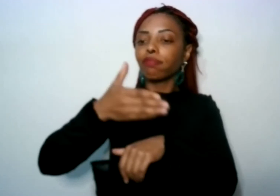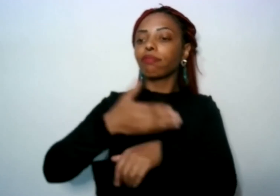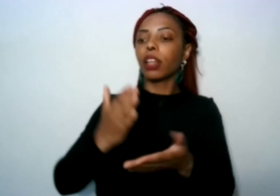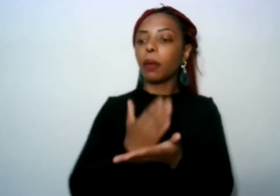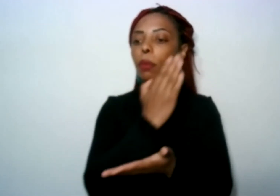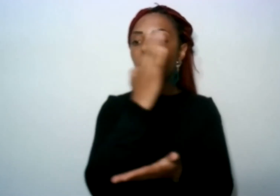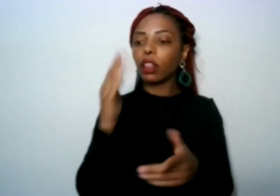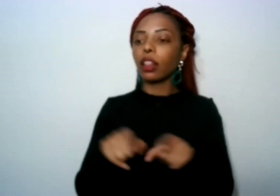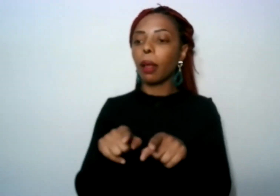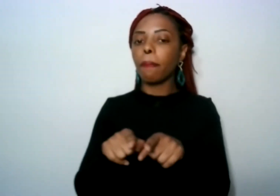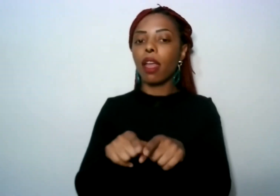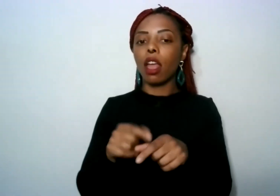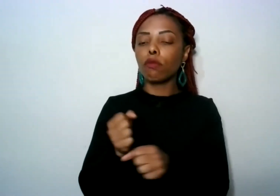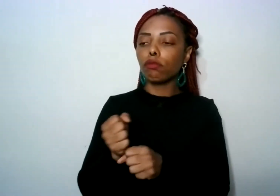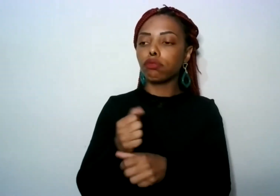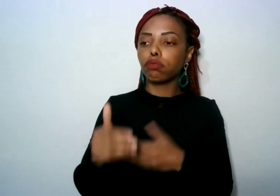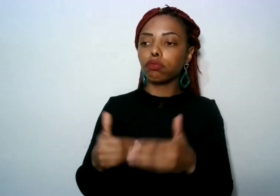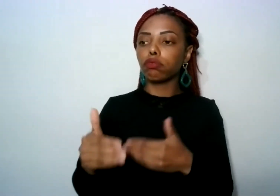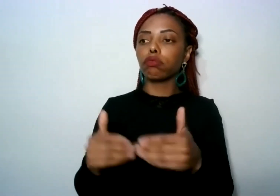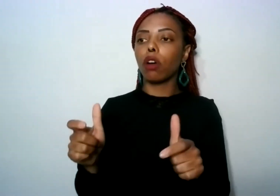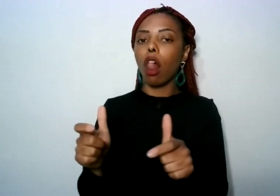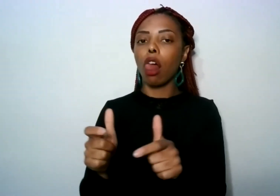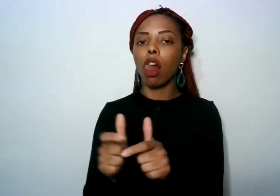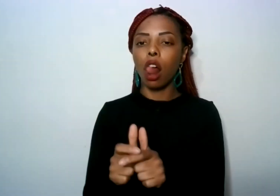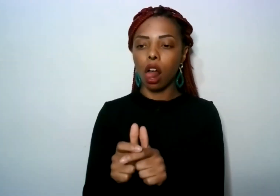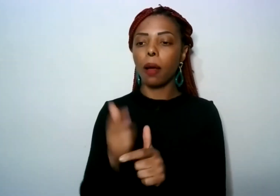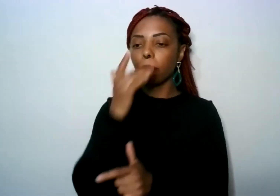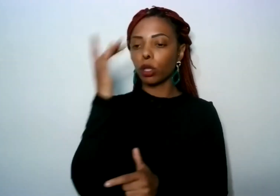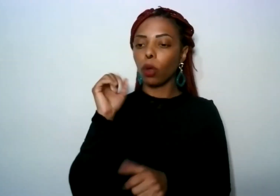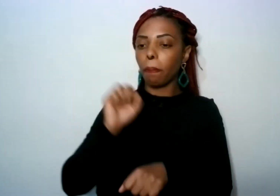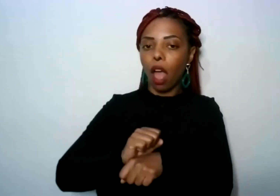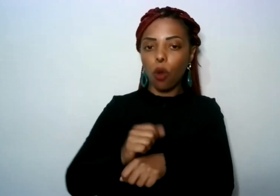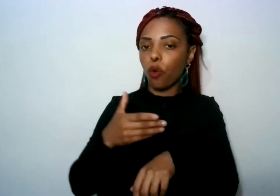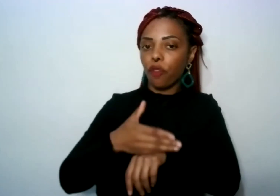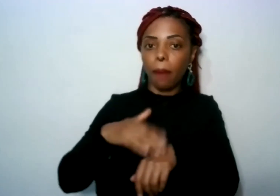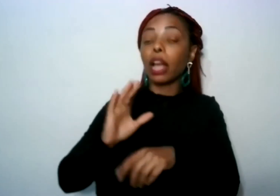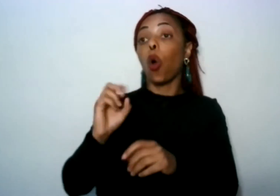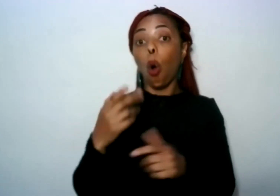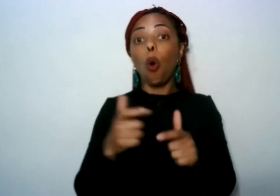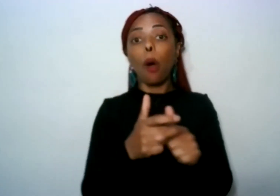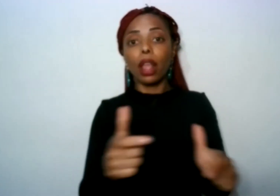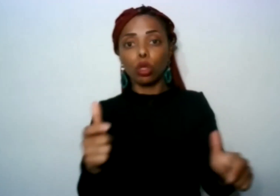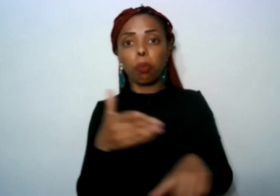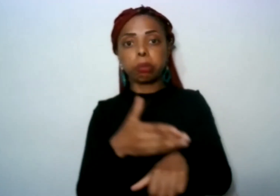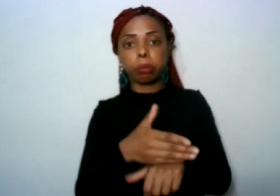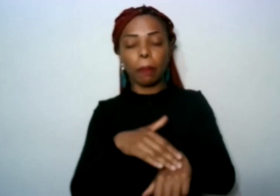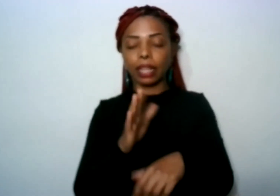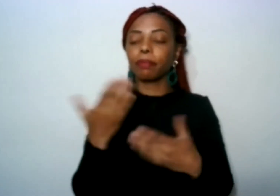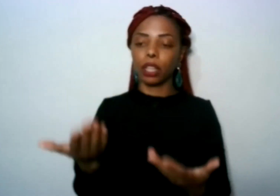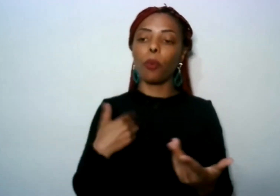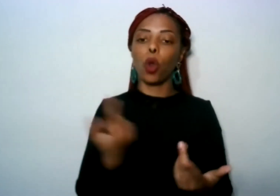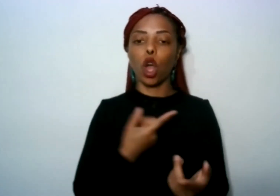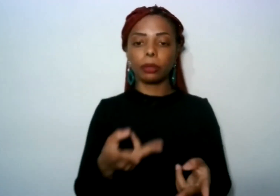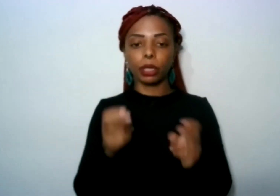também deixaram de frequentar ou começaram a frequentar hoje a gente percebeu que ao longo dos